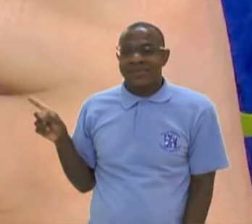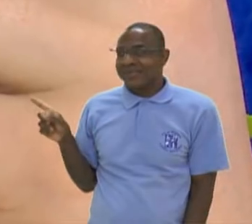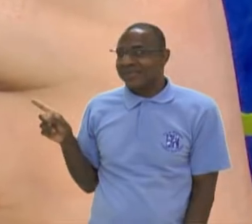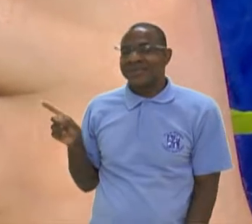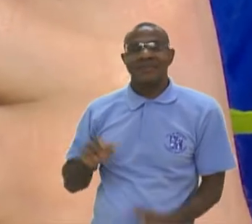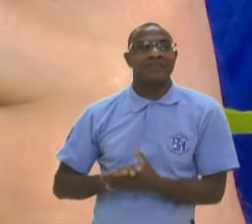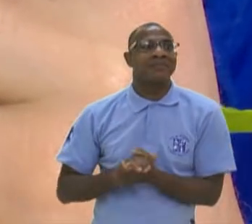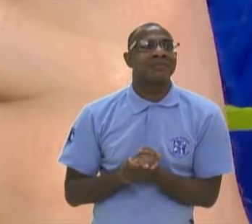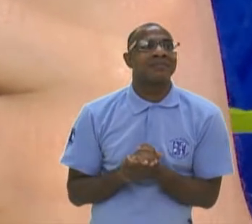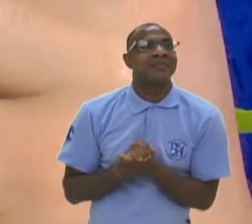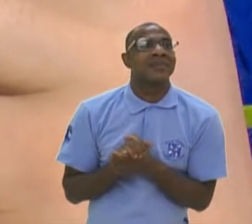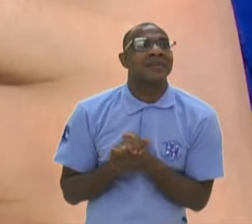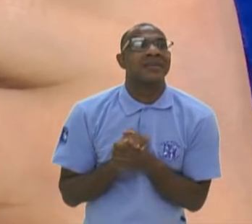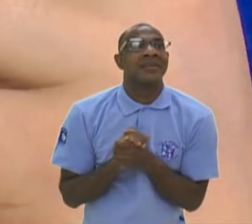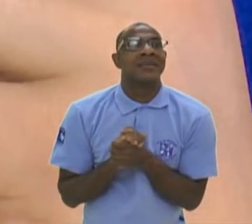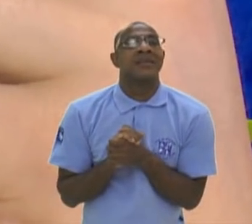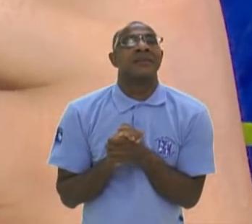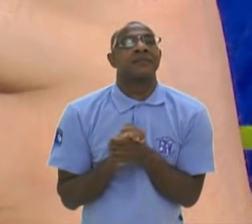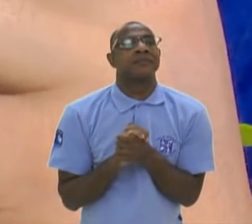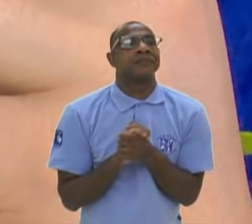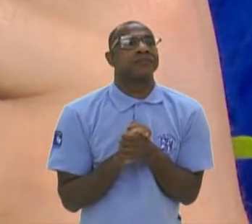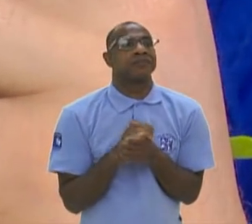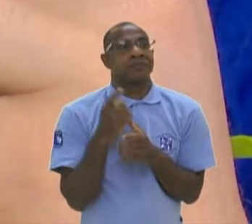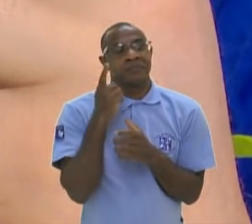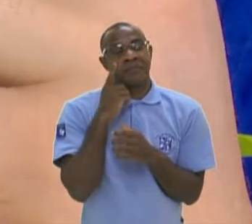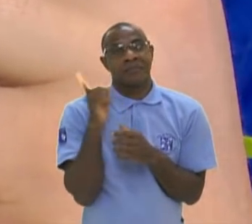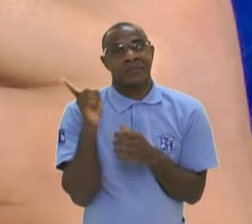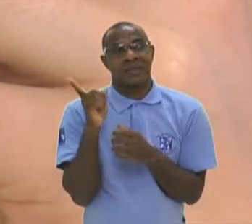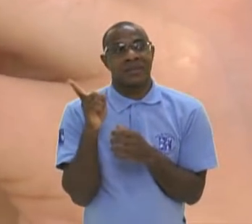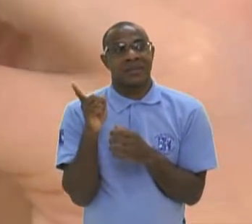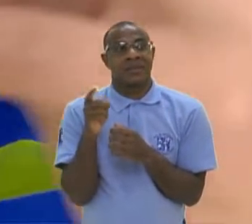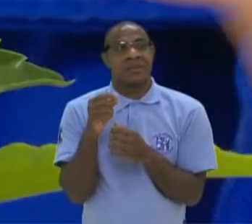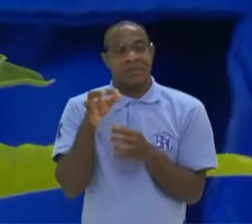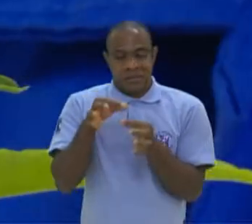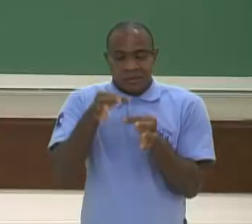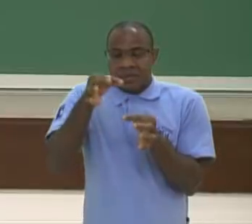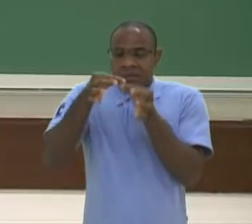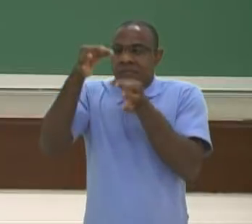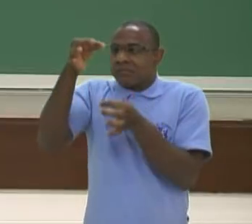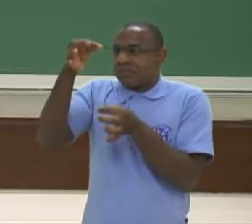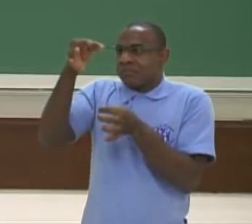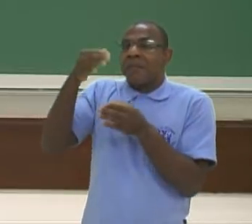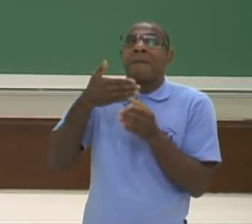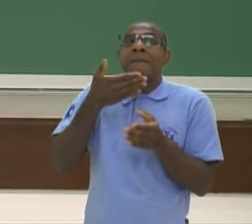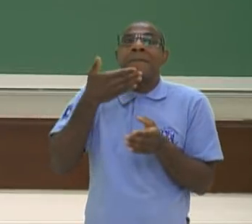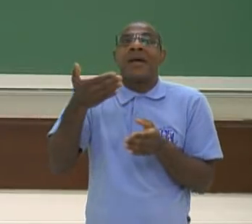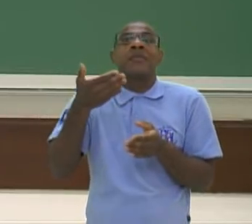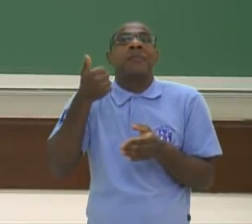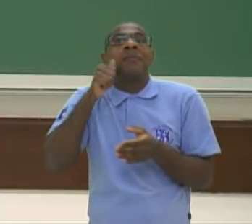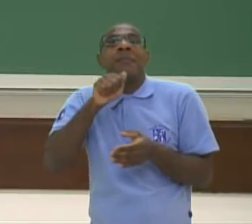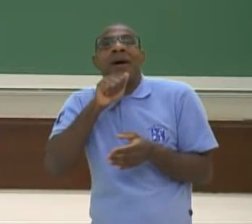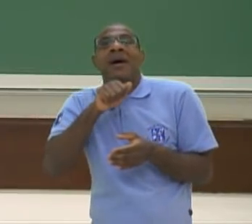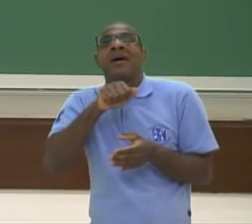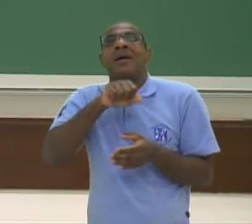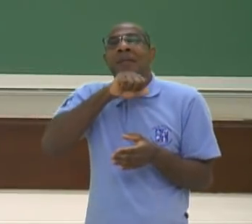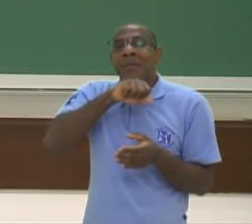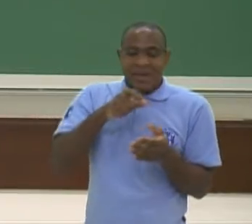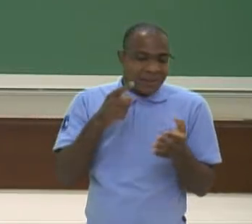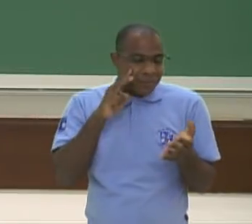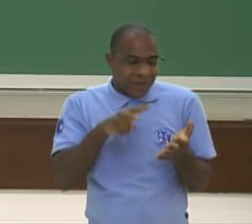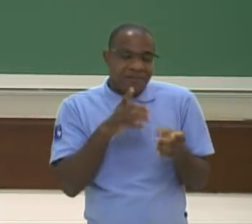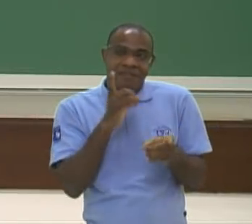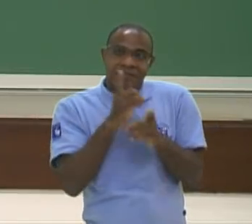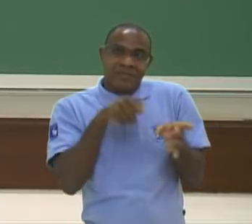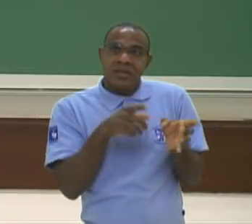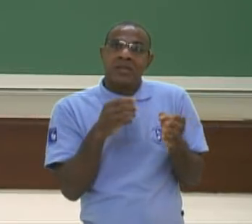Pede para sua mãe ou para sua avó, e aí você tira essa partezinha para você ver aonde está o óvulo e o ovário dessa flor.